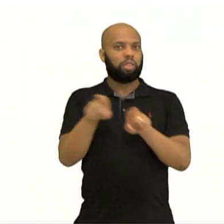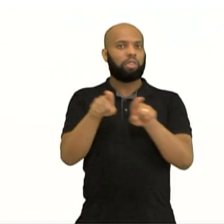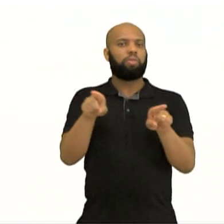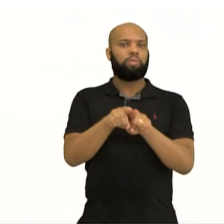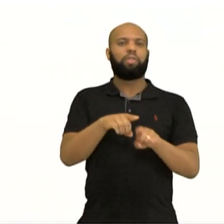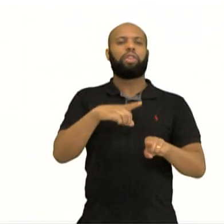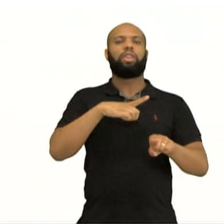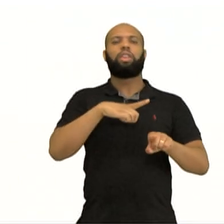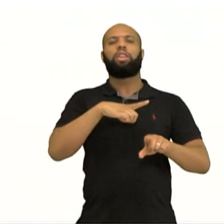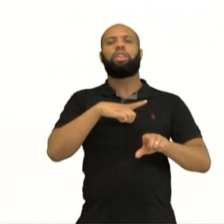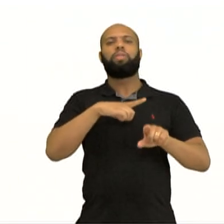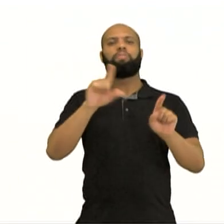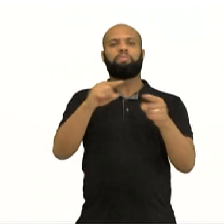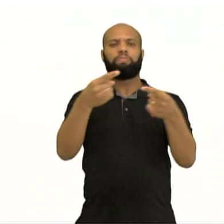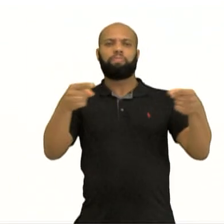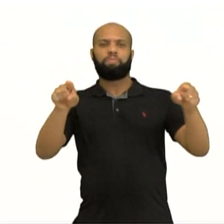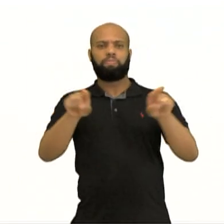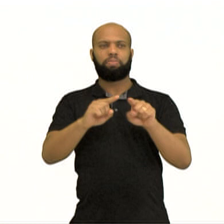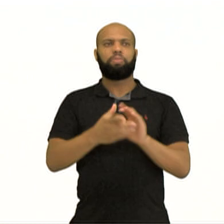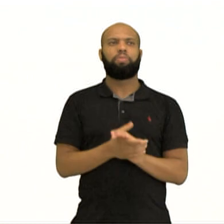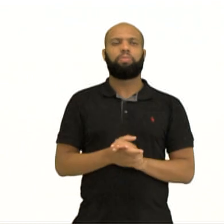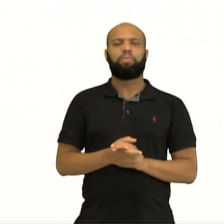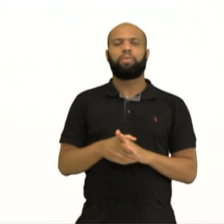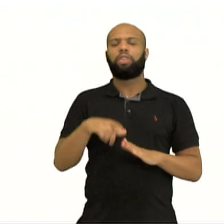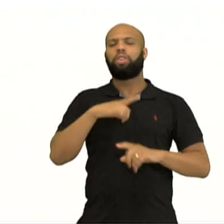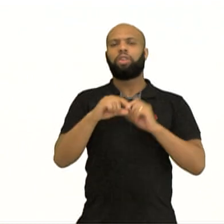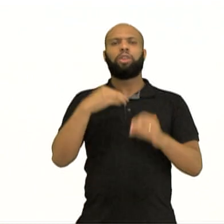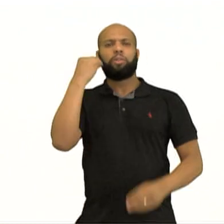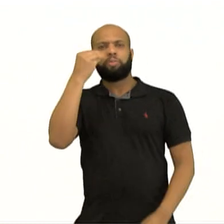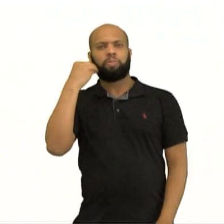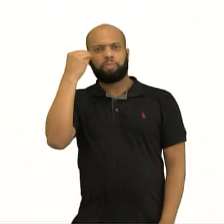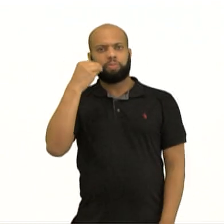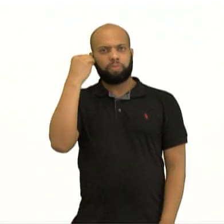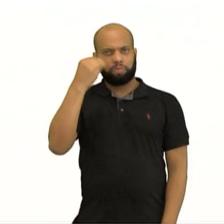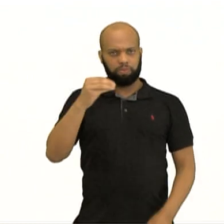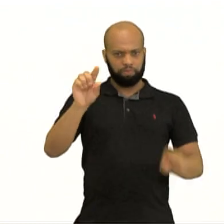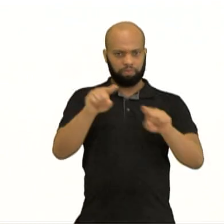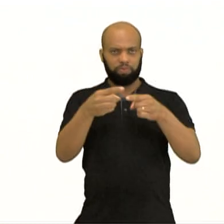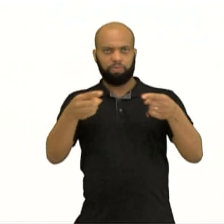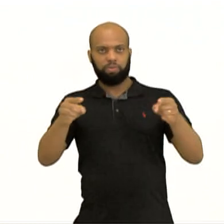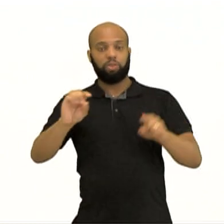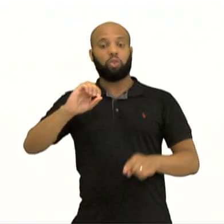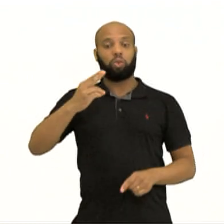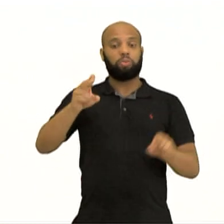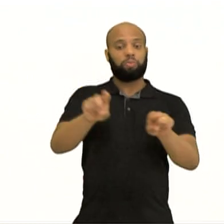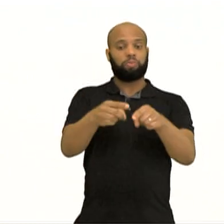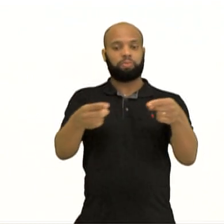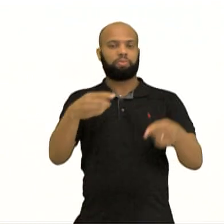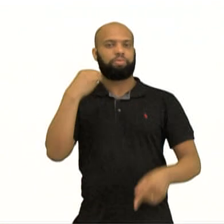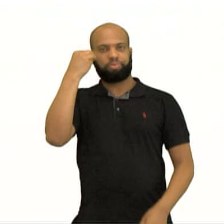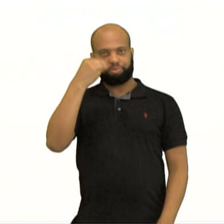um pouco, experimentação musical ou música experimental?